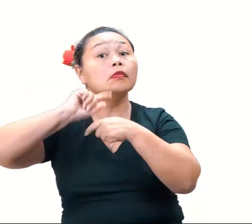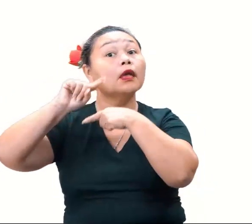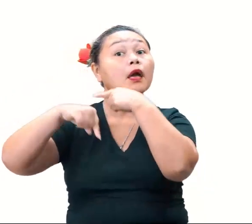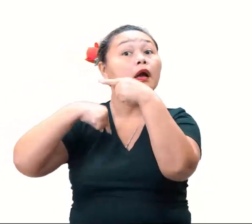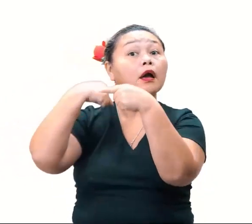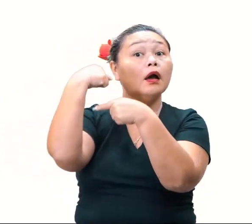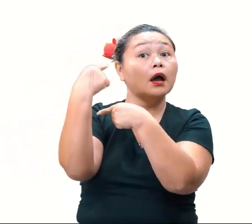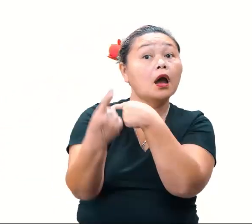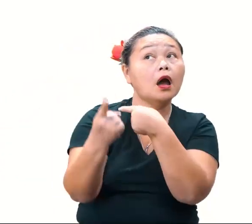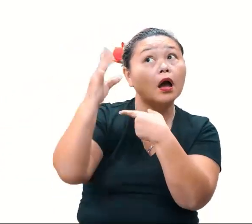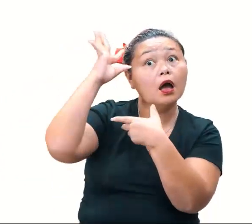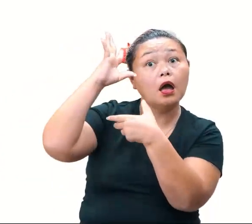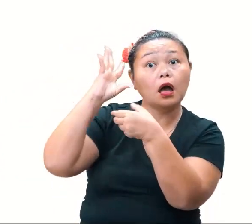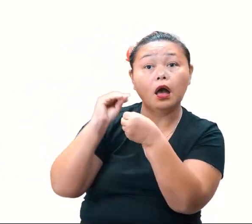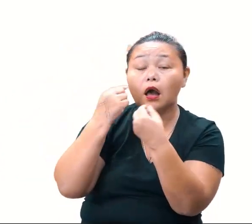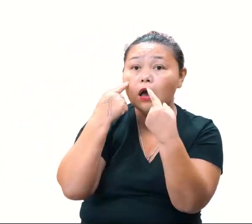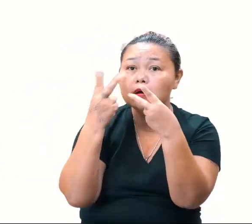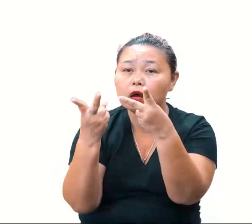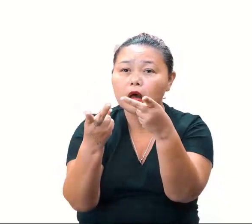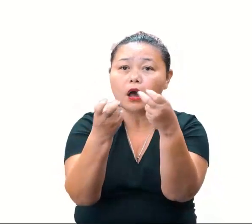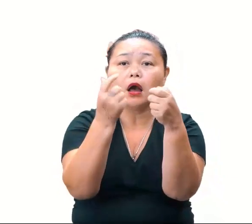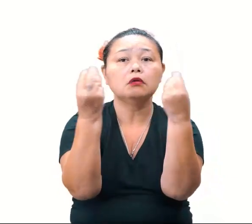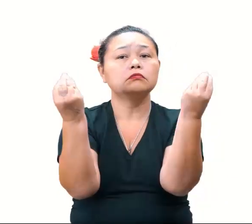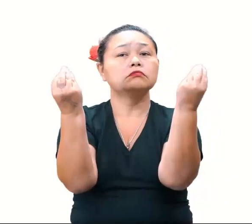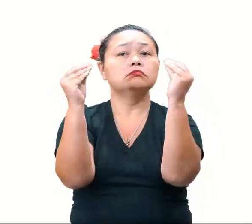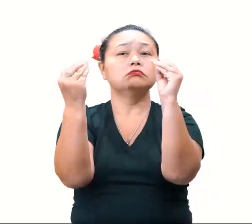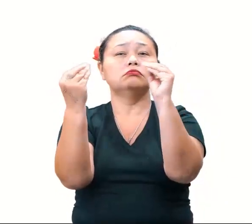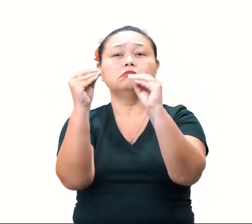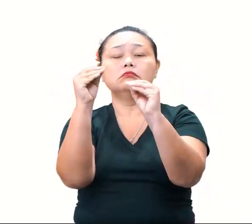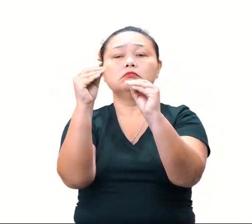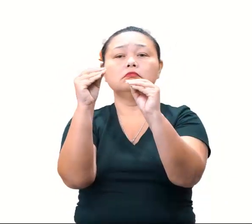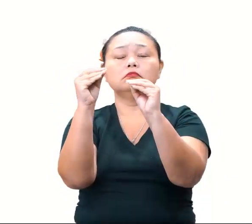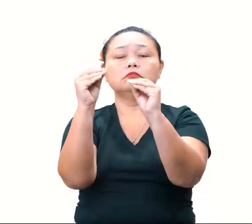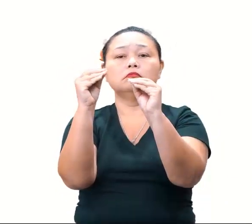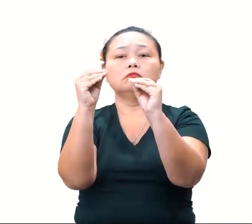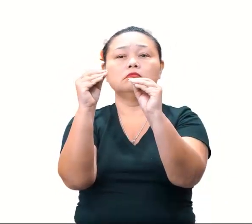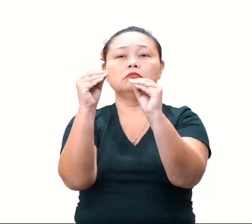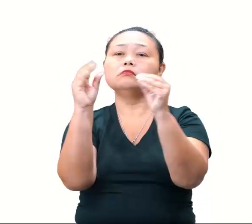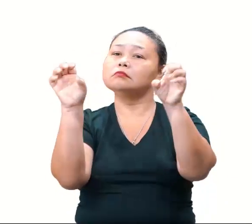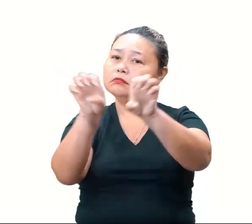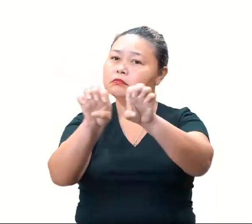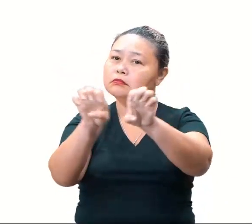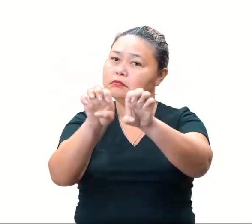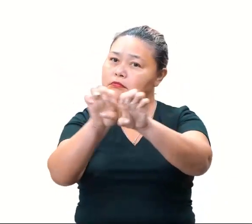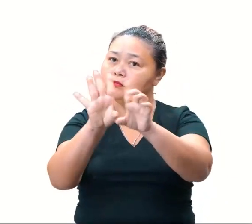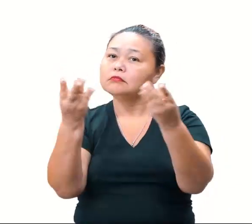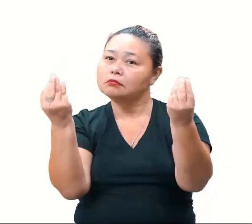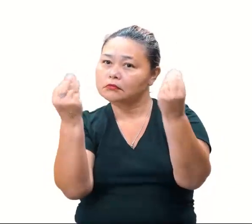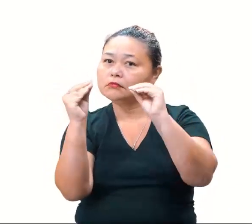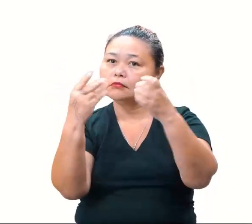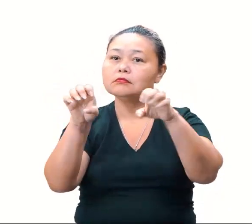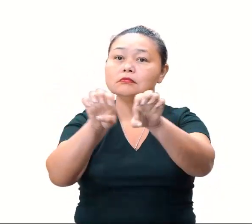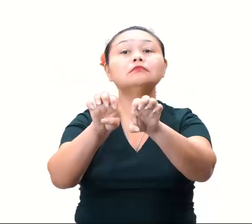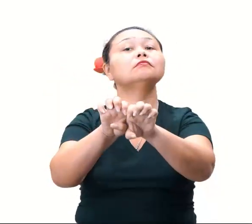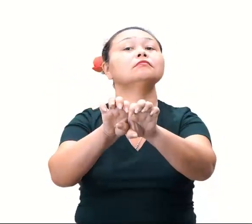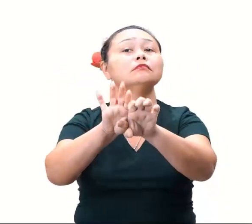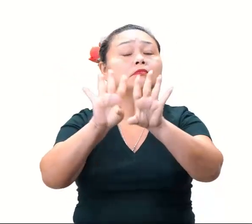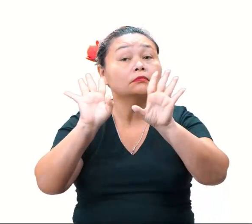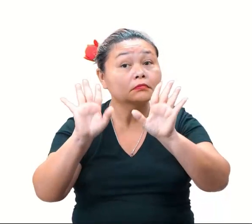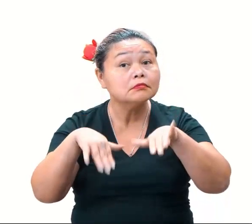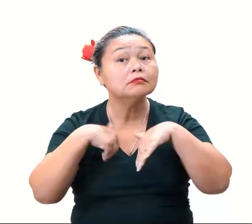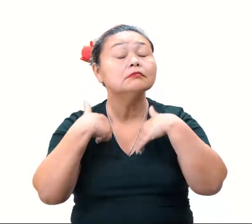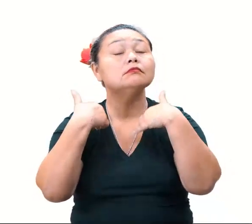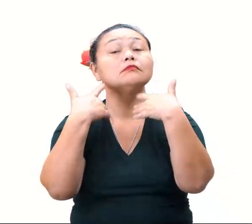é intuitiva, eu vou criar uma equação, eu vou equacionar. Equacionei, aí é